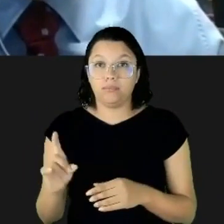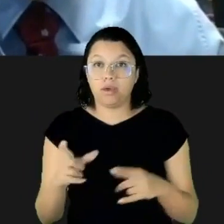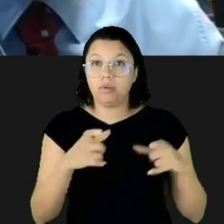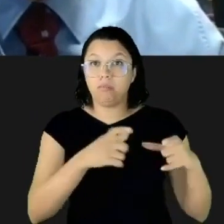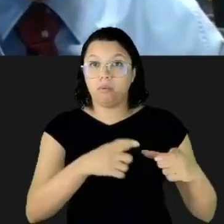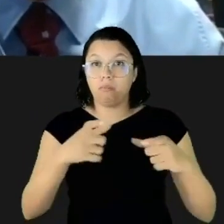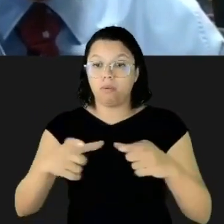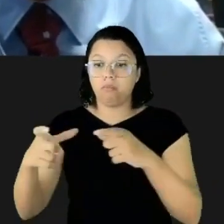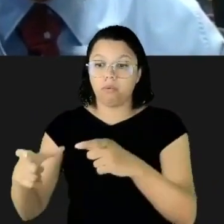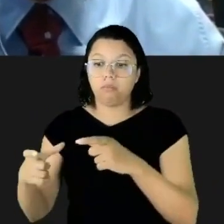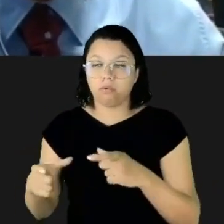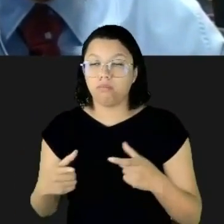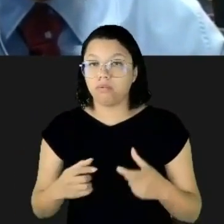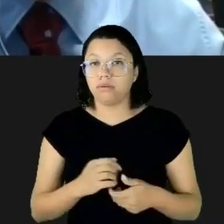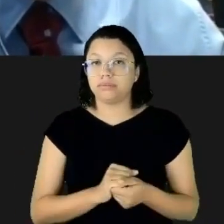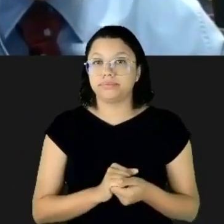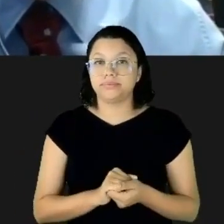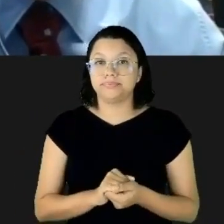por mágica